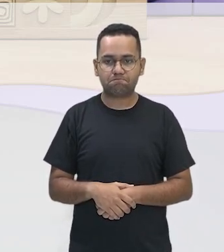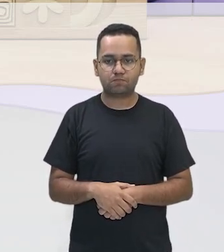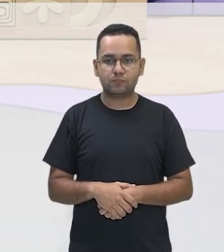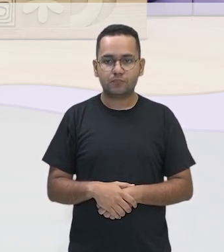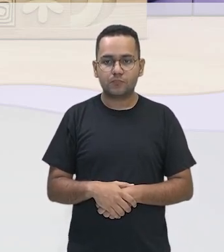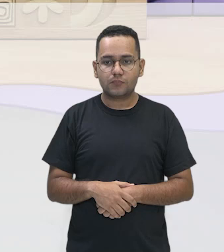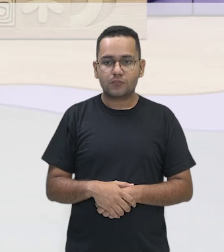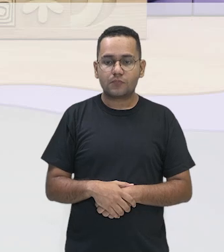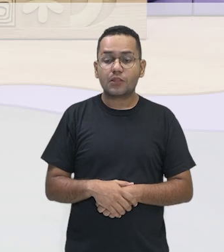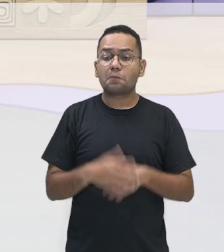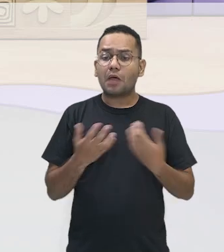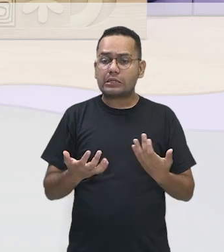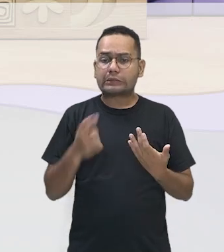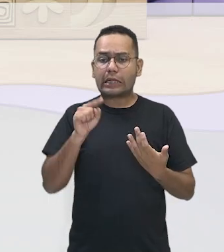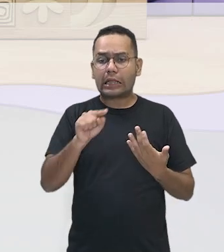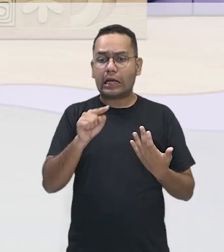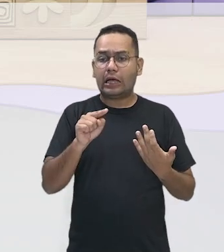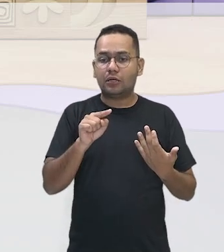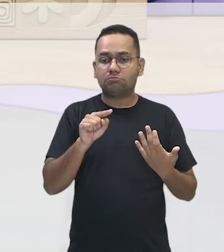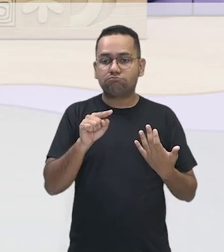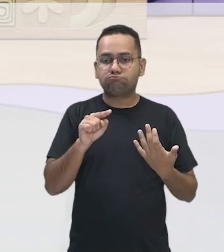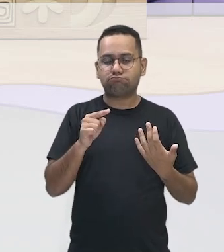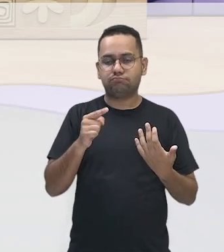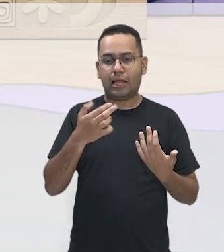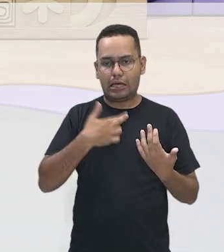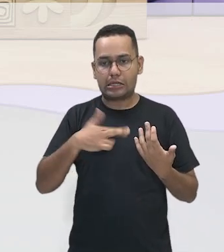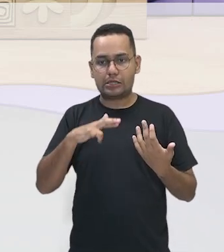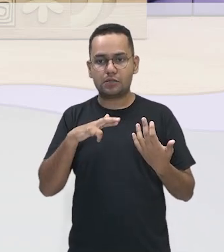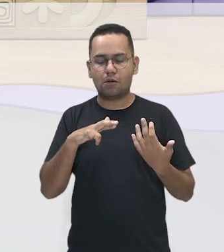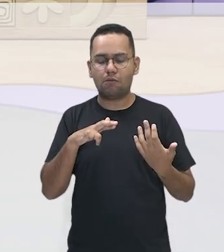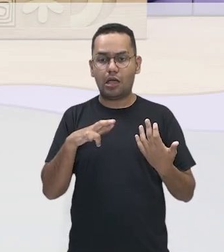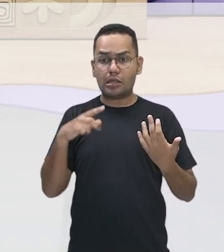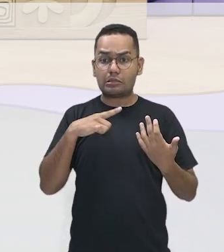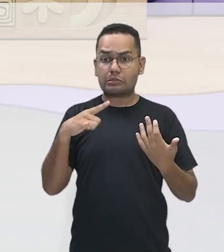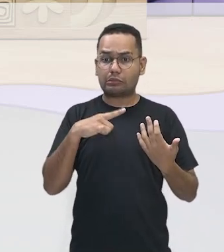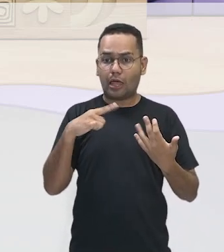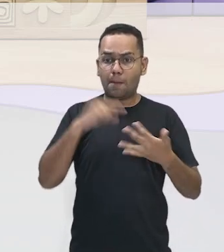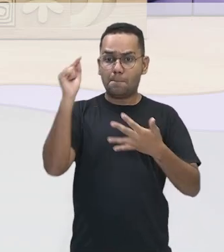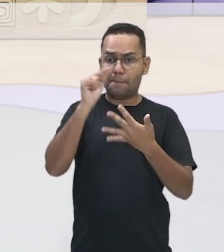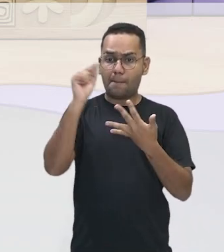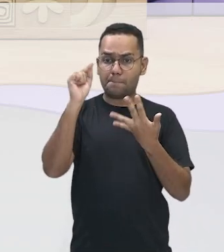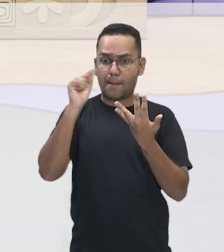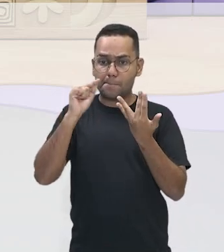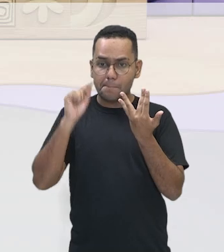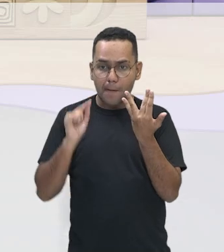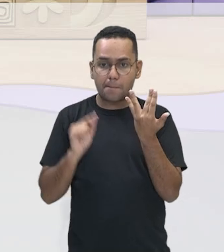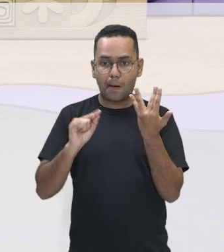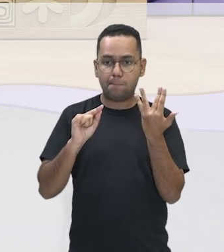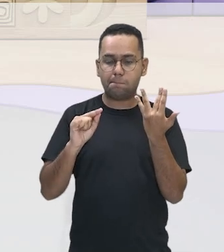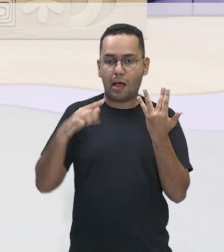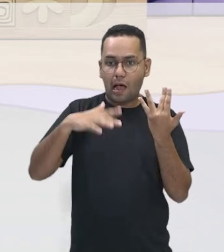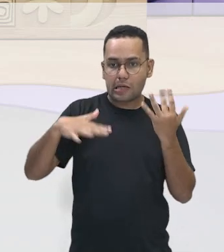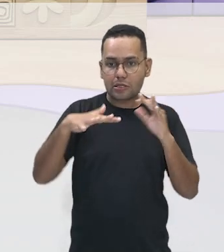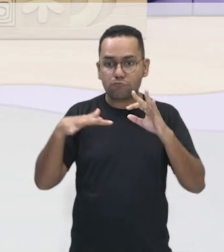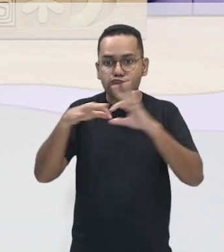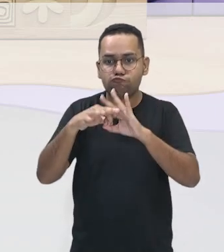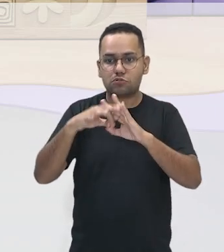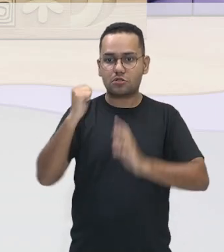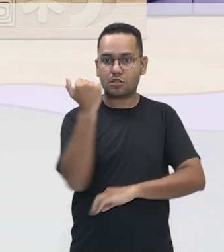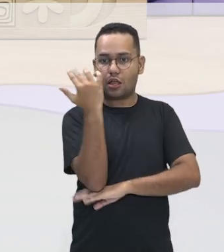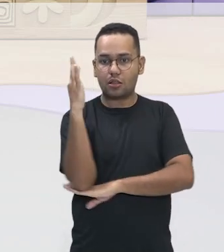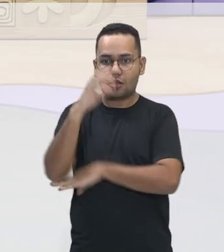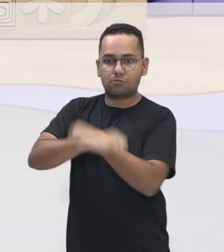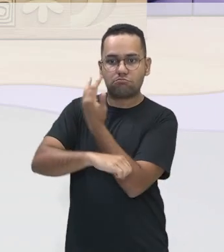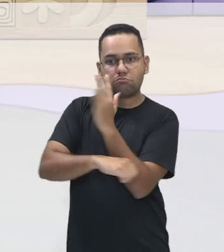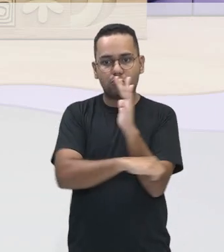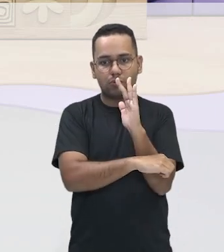os elementos da natureza e como que isso, de certa forma, vale muito a pena, é muito importante para